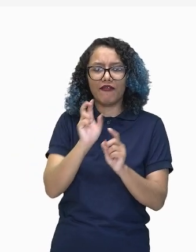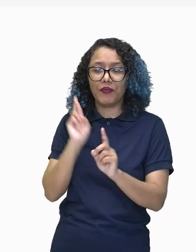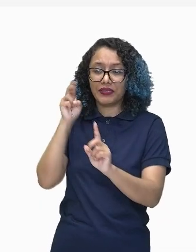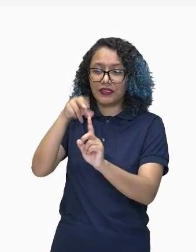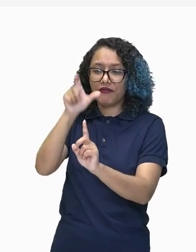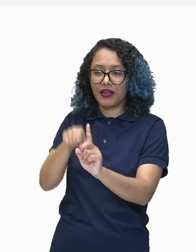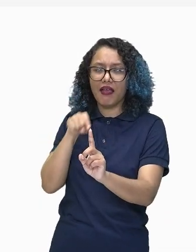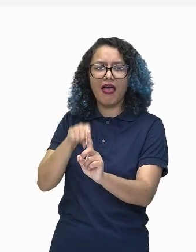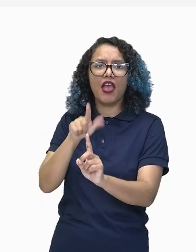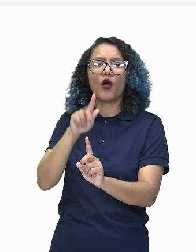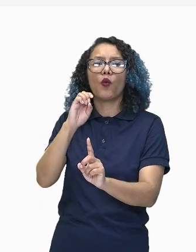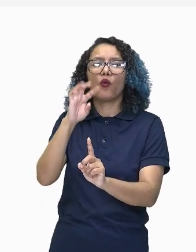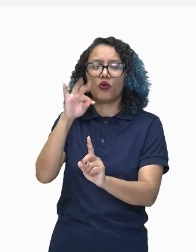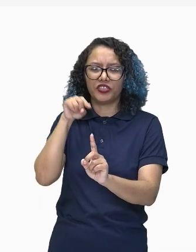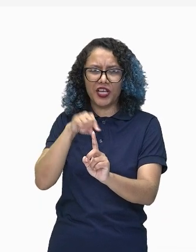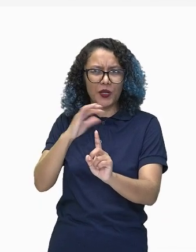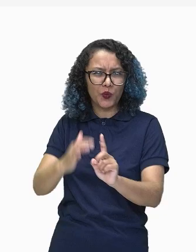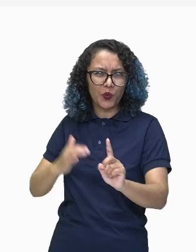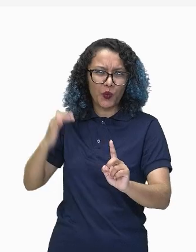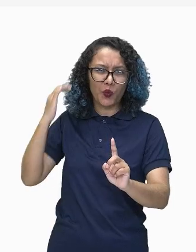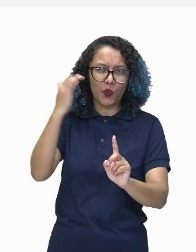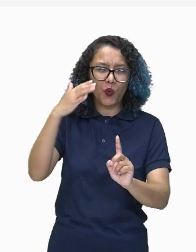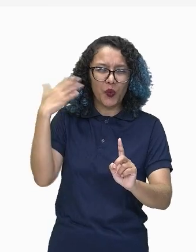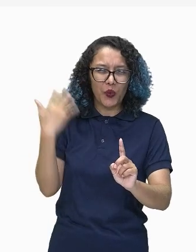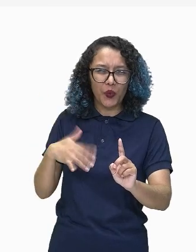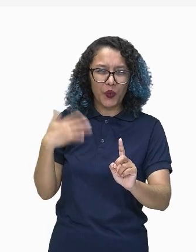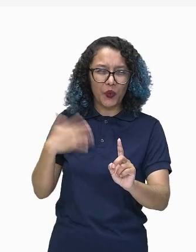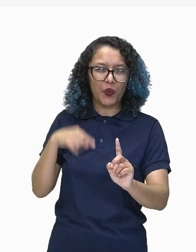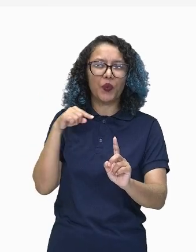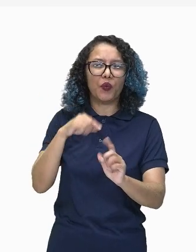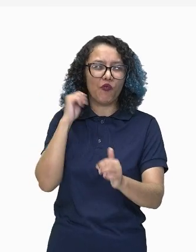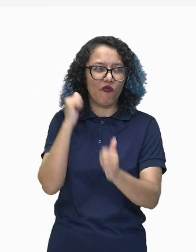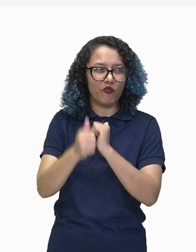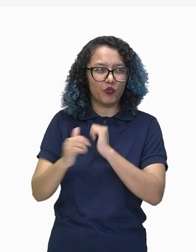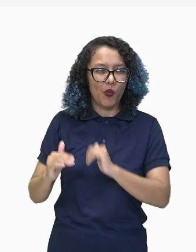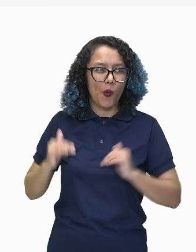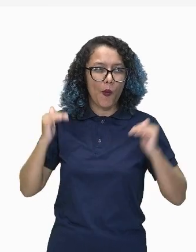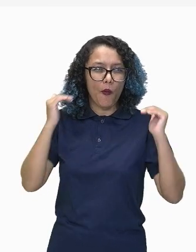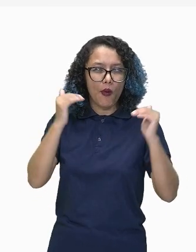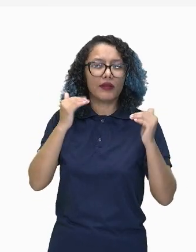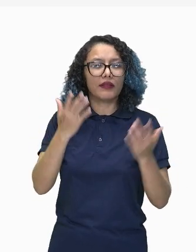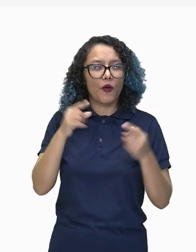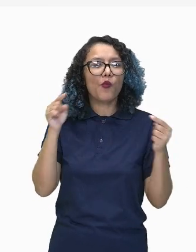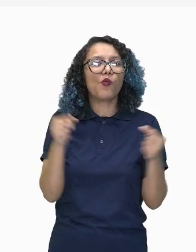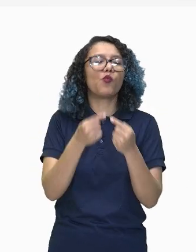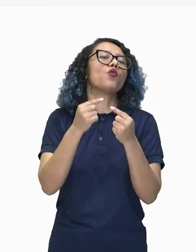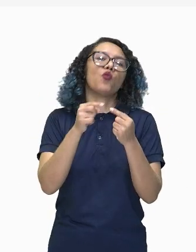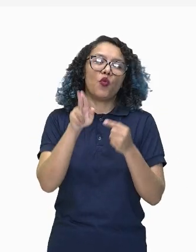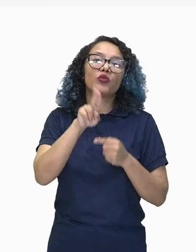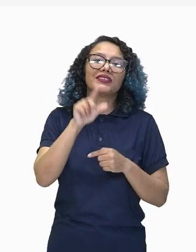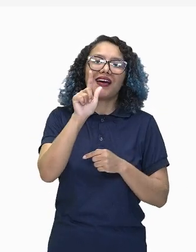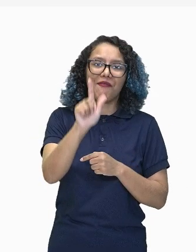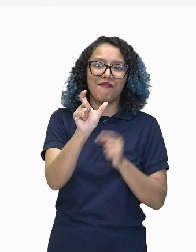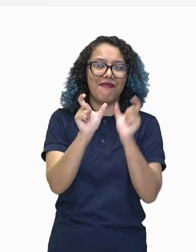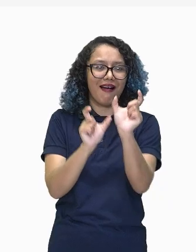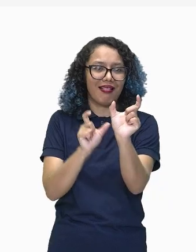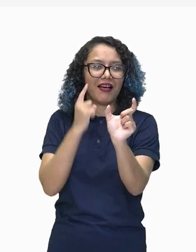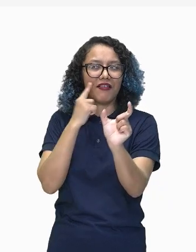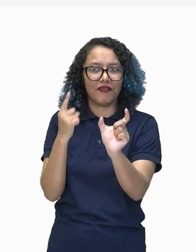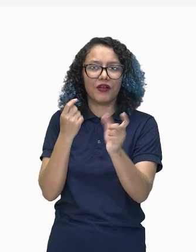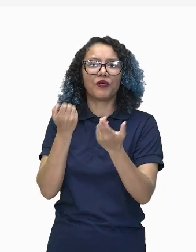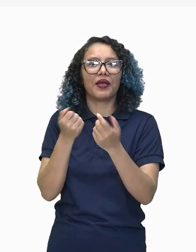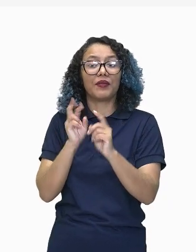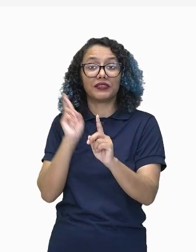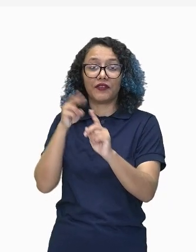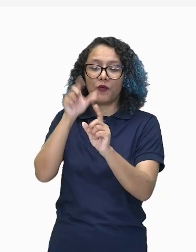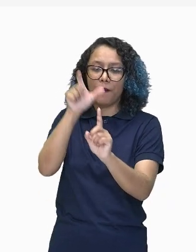todos os tempos para muitos aí, né? Então, ele é o Greatest of All Time. Então, é usado para descrever alguém que era o melhor